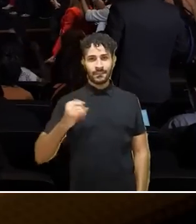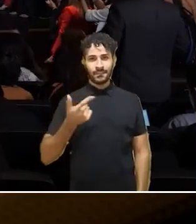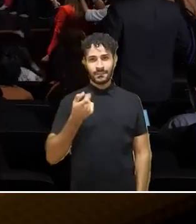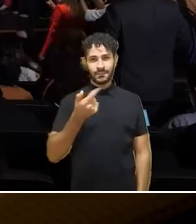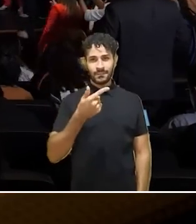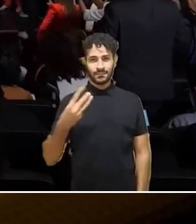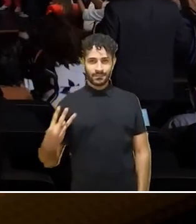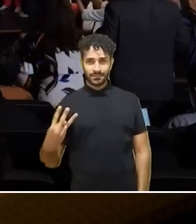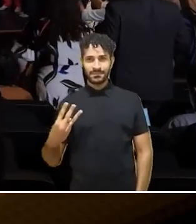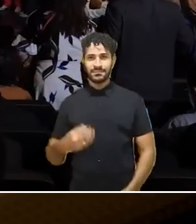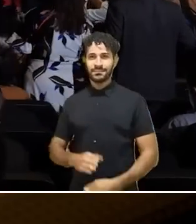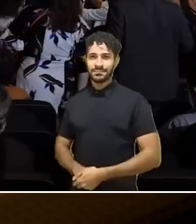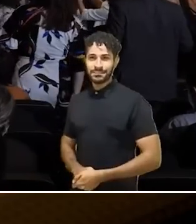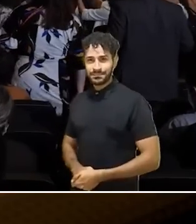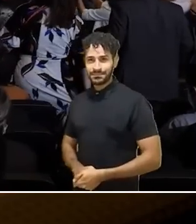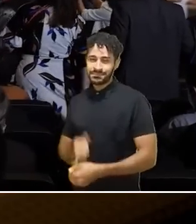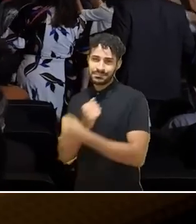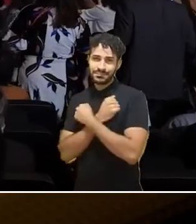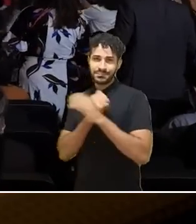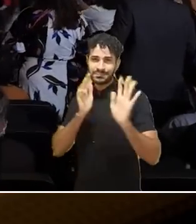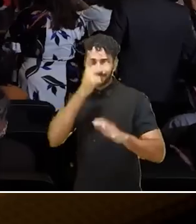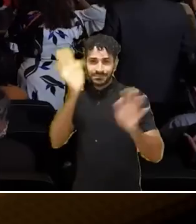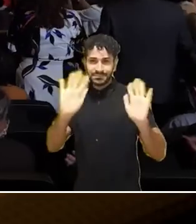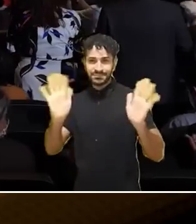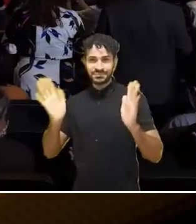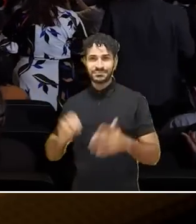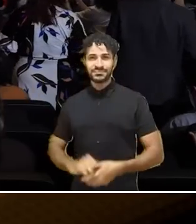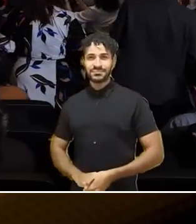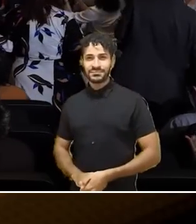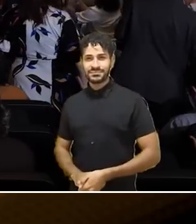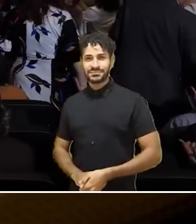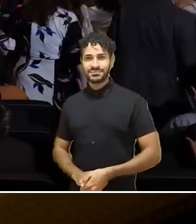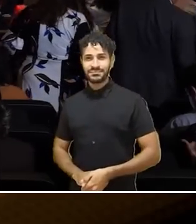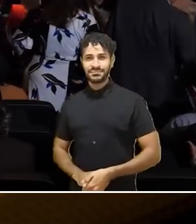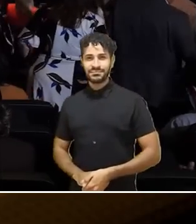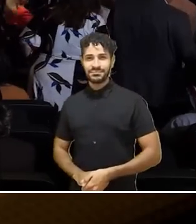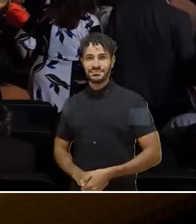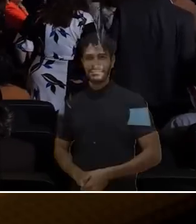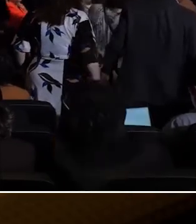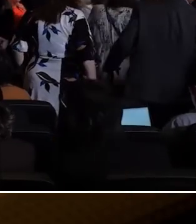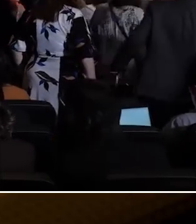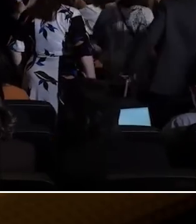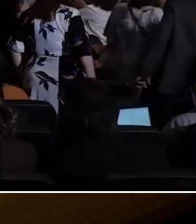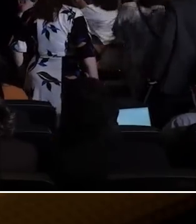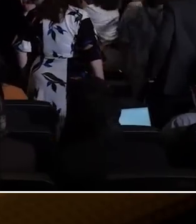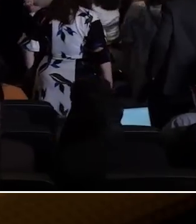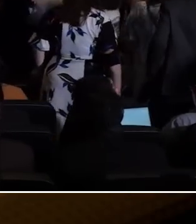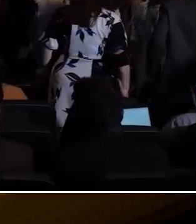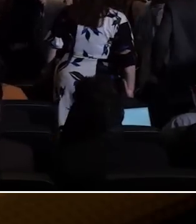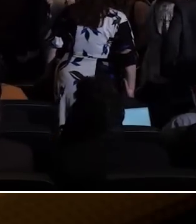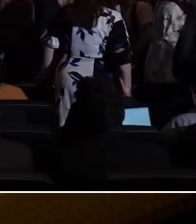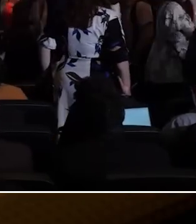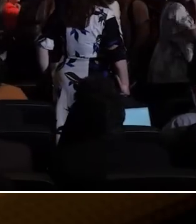E aí o bicho fica aqui sem fazer nada e o presidente está exercendo o cargo mas isso acontecia quando